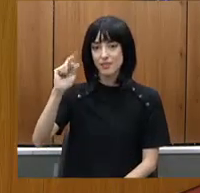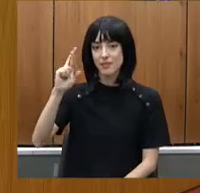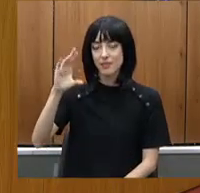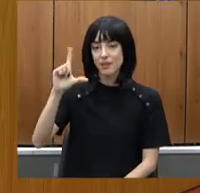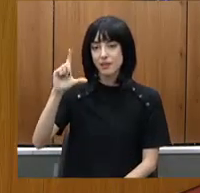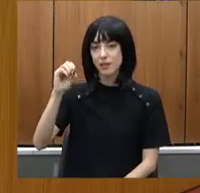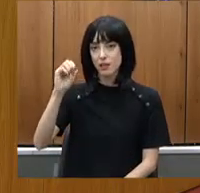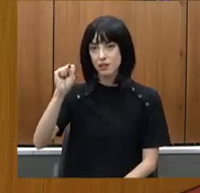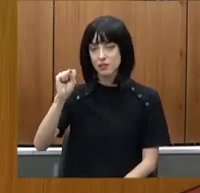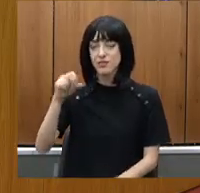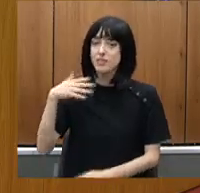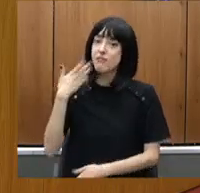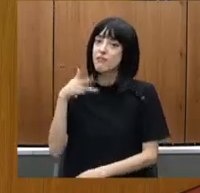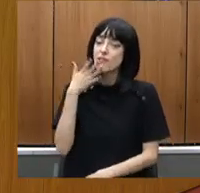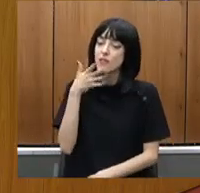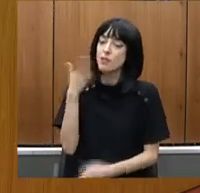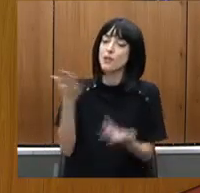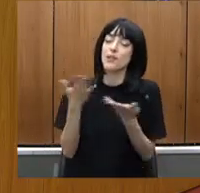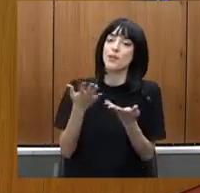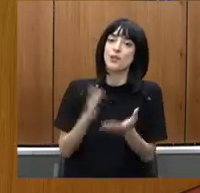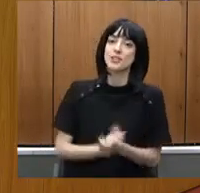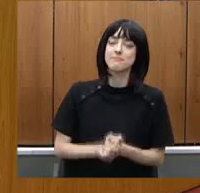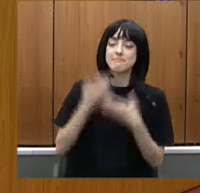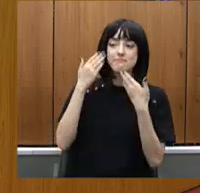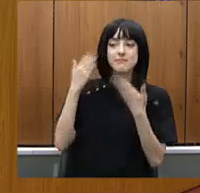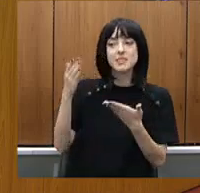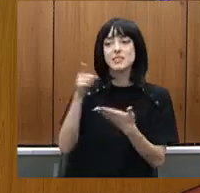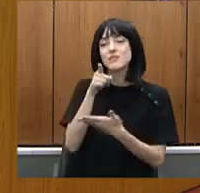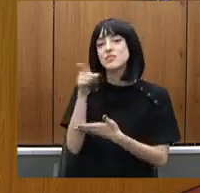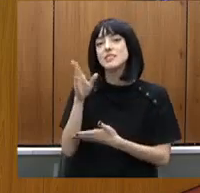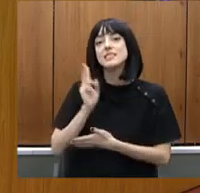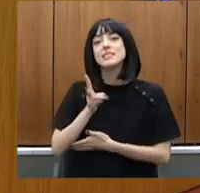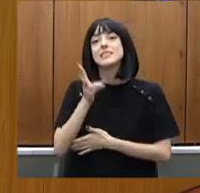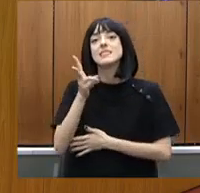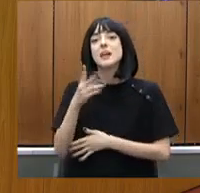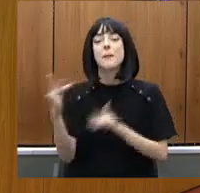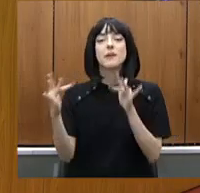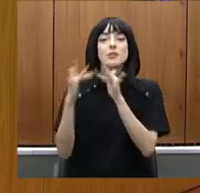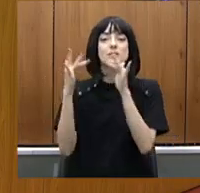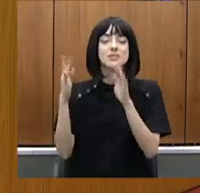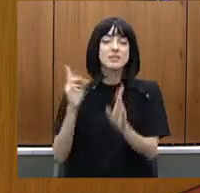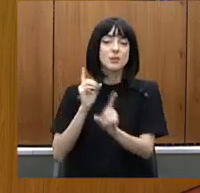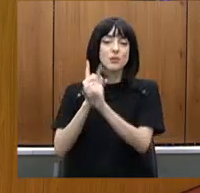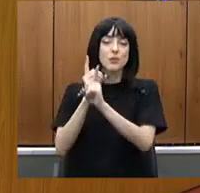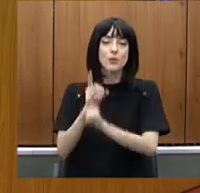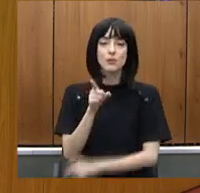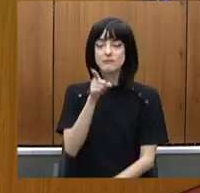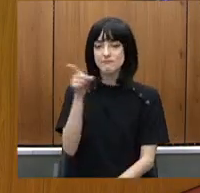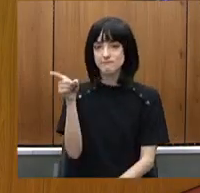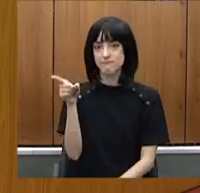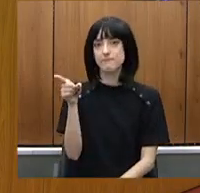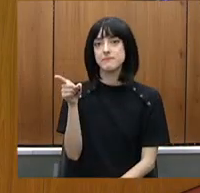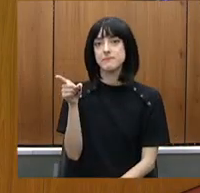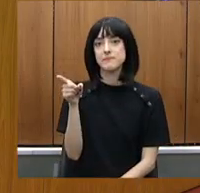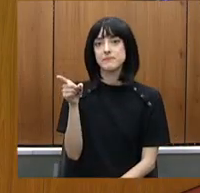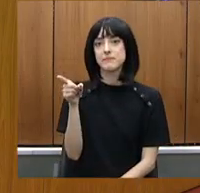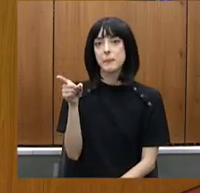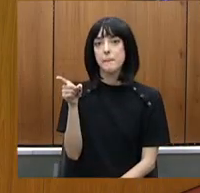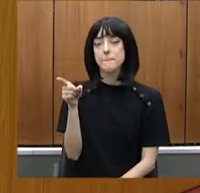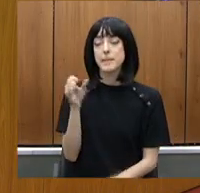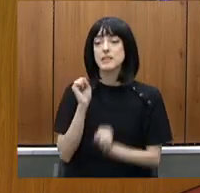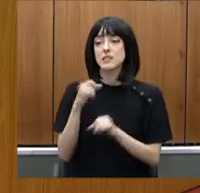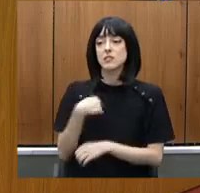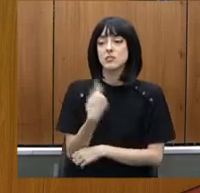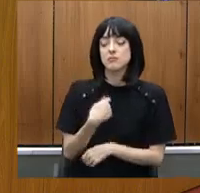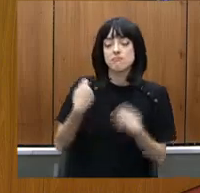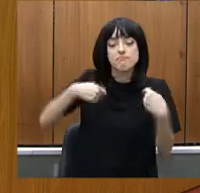presença né da tribunice é o que o senhor faz toda vez que eu encontro com a gente na hora que a gente tem algumas demandas algumas necessidades eu agradeço